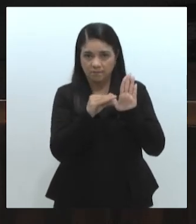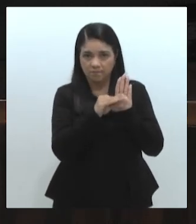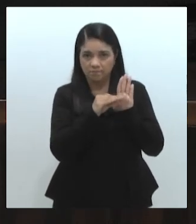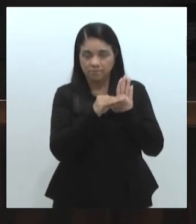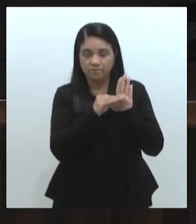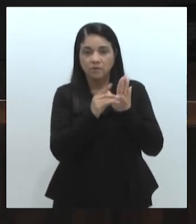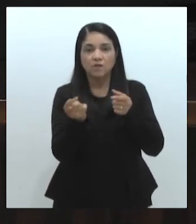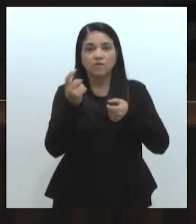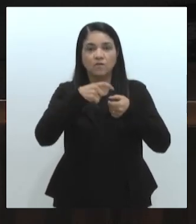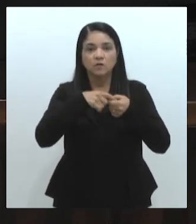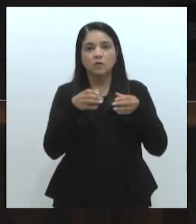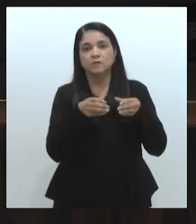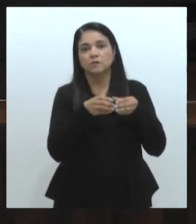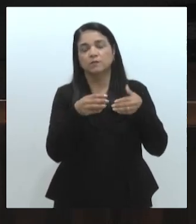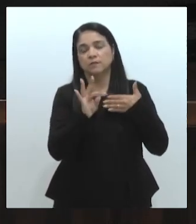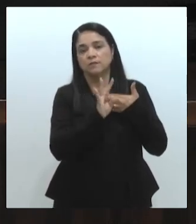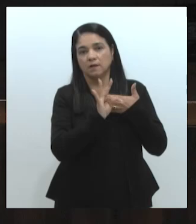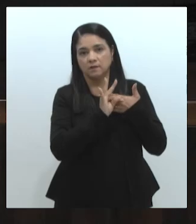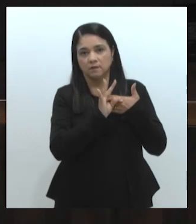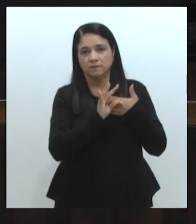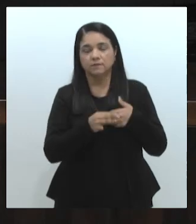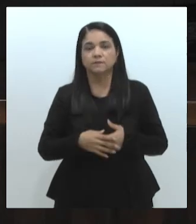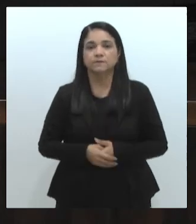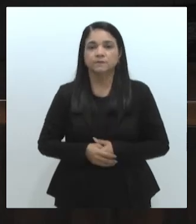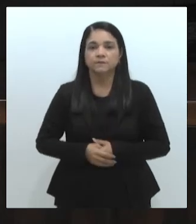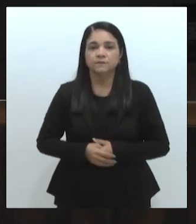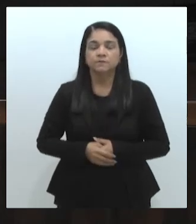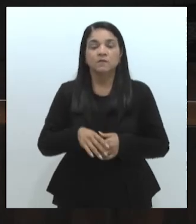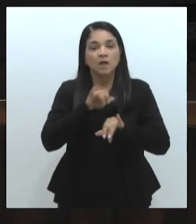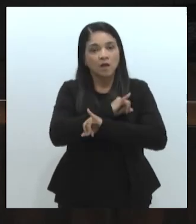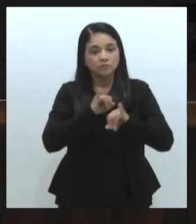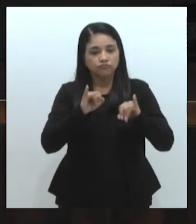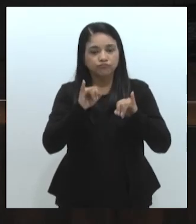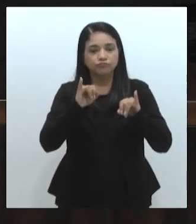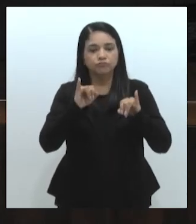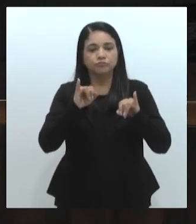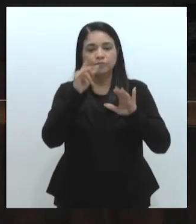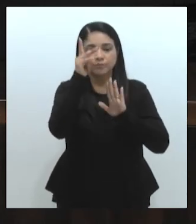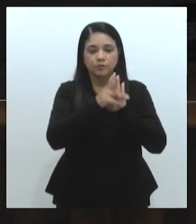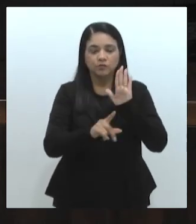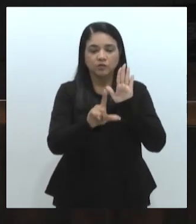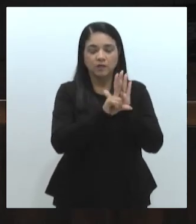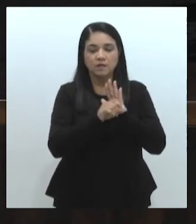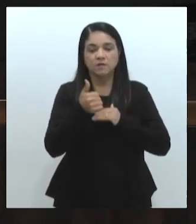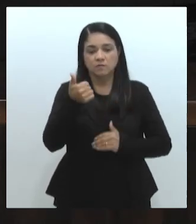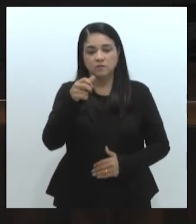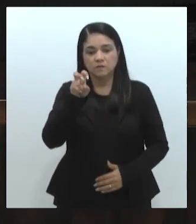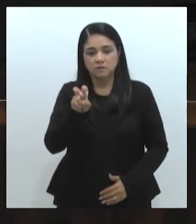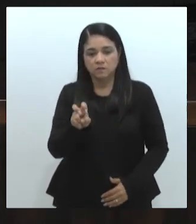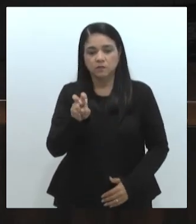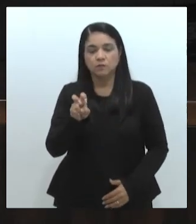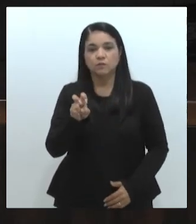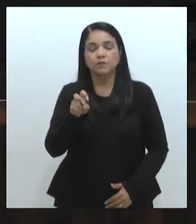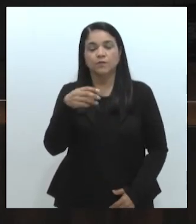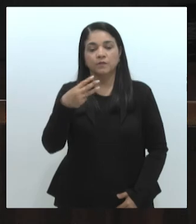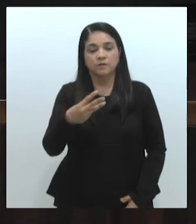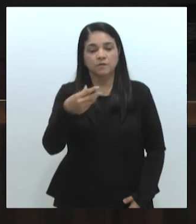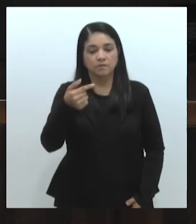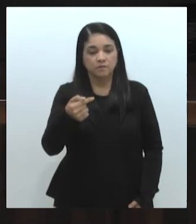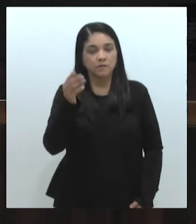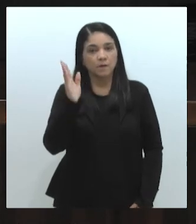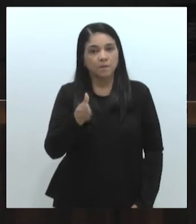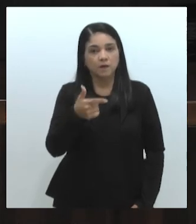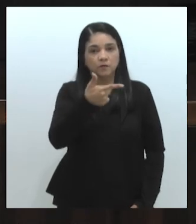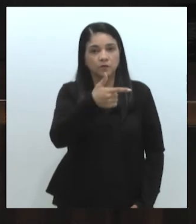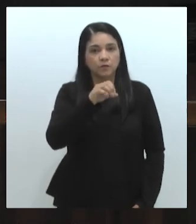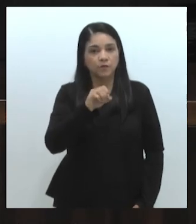e retorna às comissões técnicas. Anuncio projeto de lei número 1537